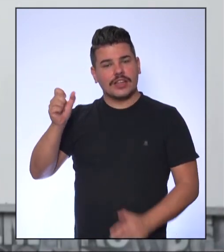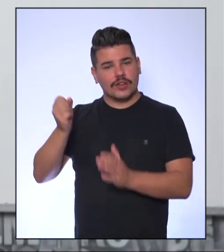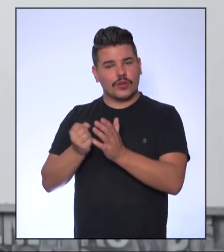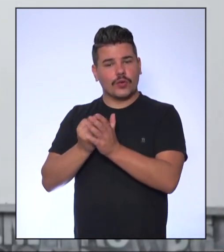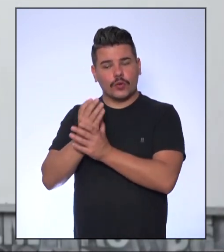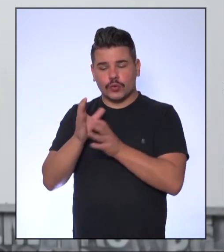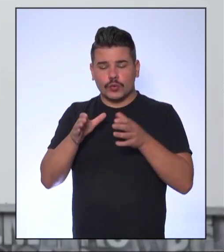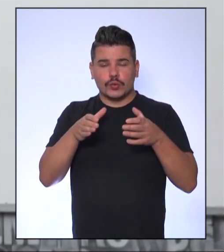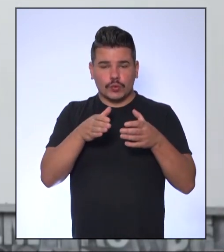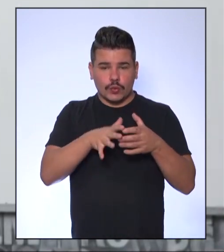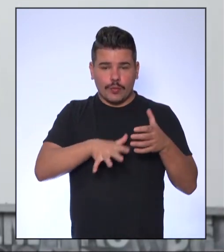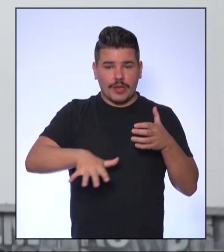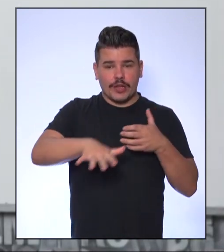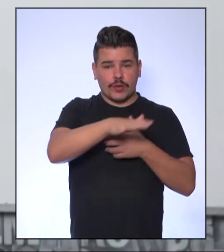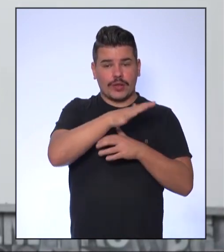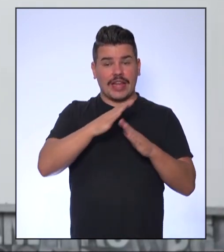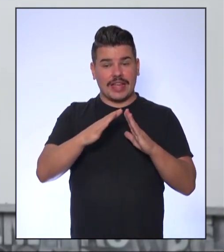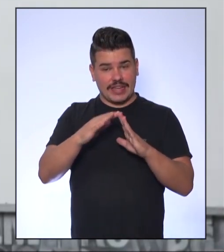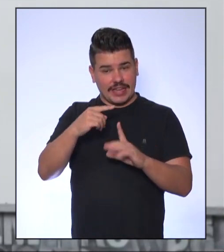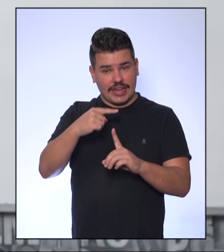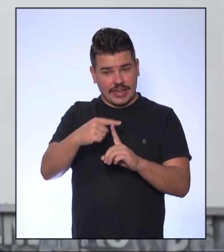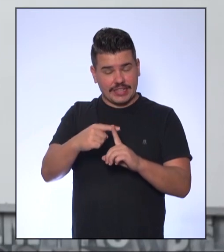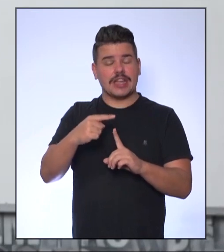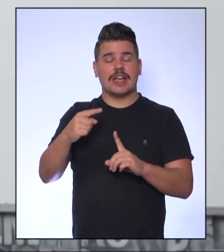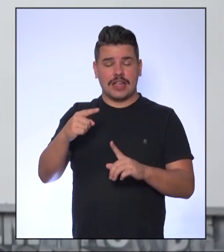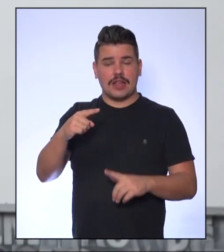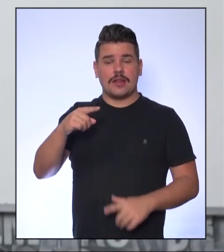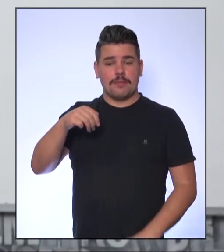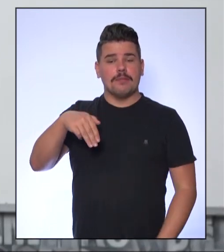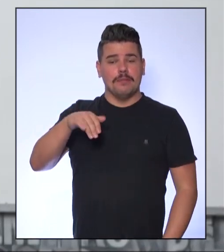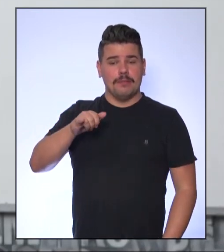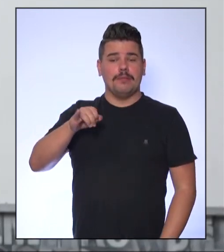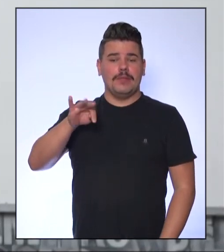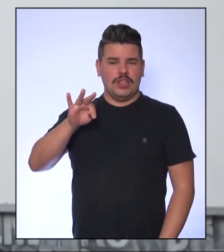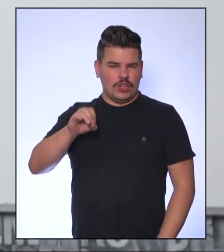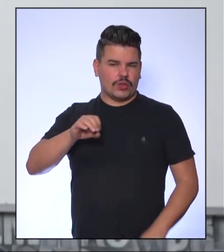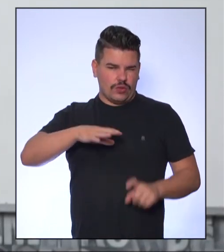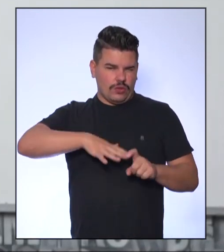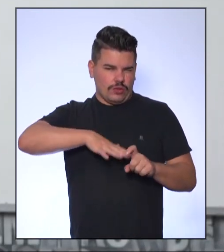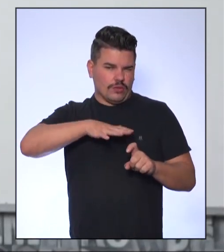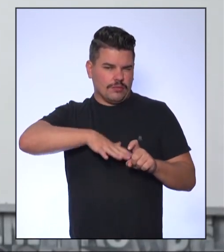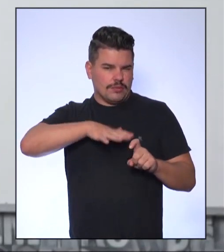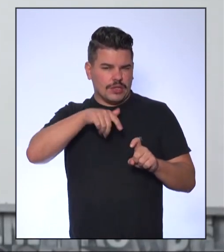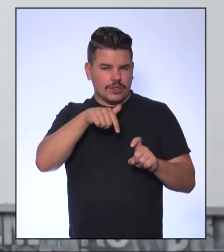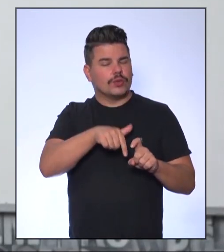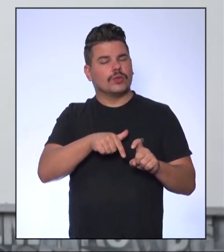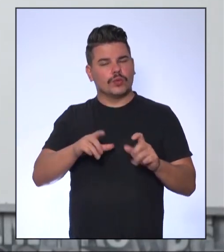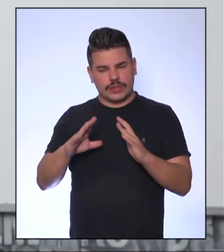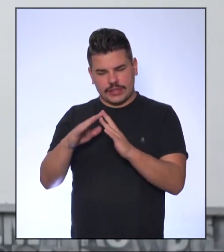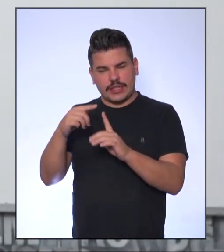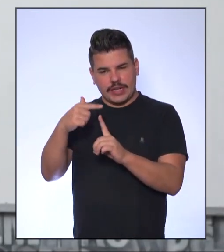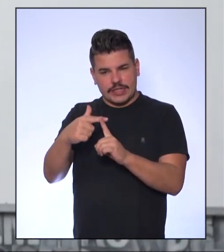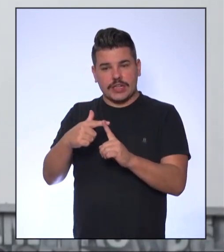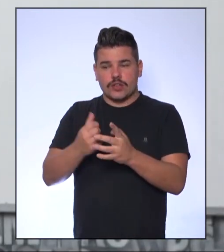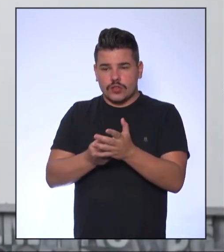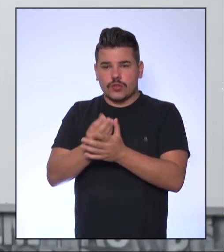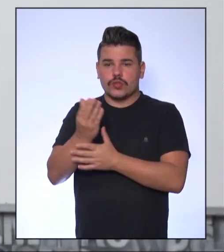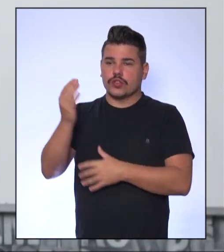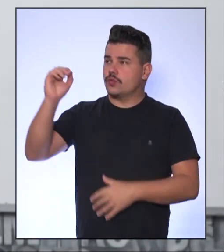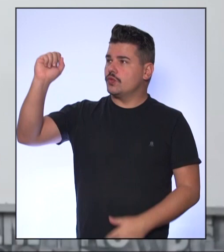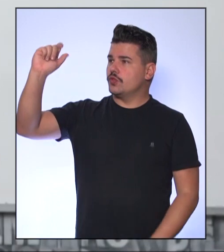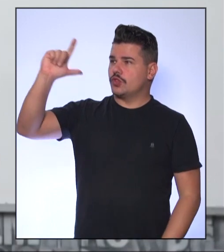uma explicação muito mitológica. E agora, com o heliocentrismo, eu coloco